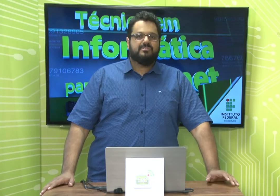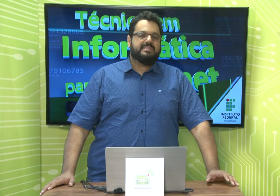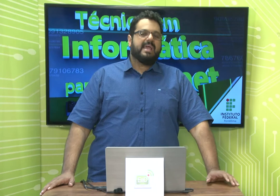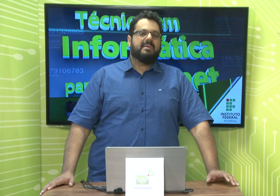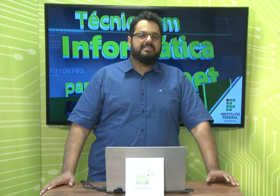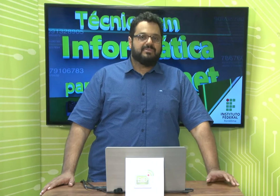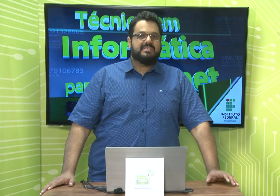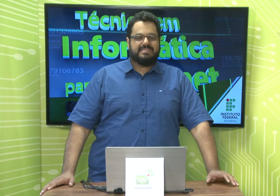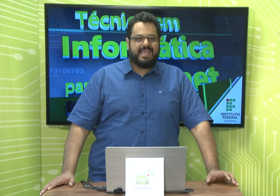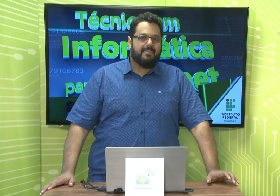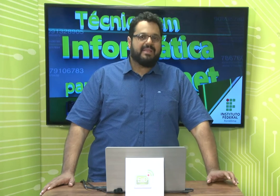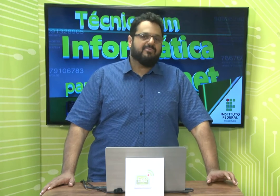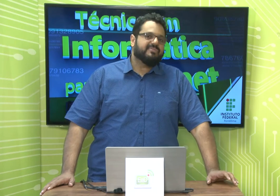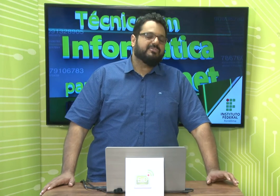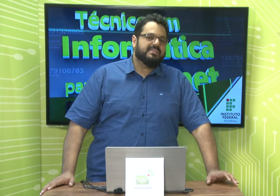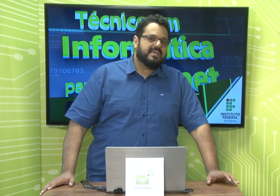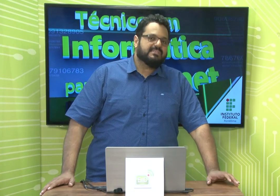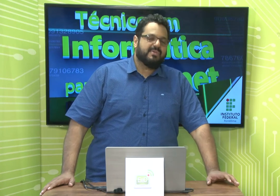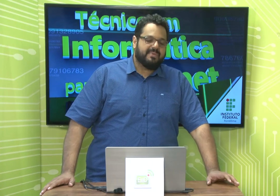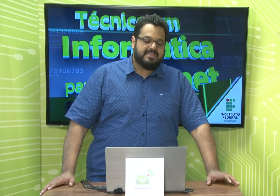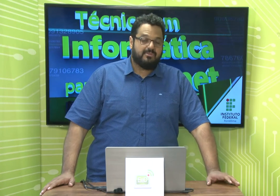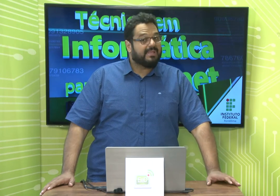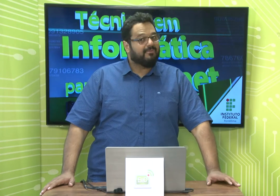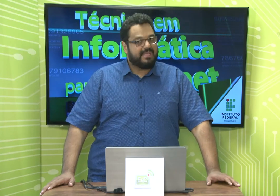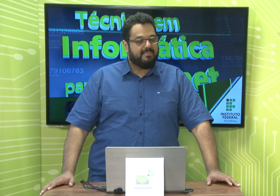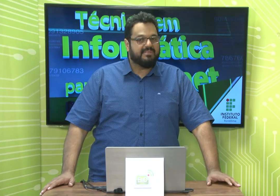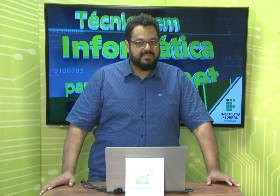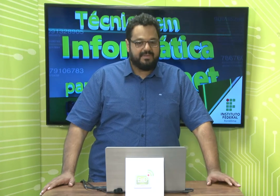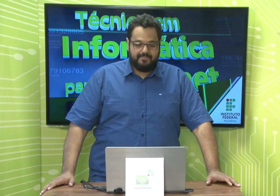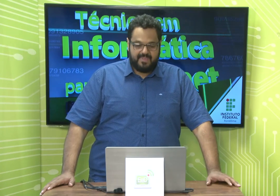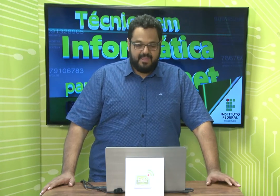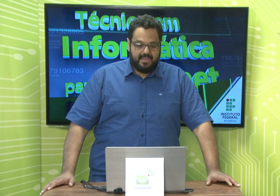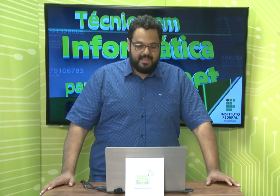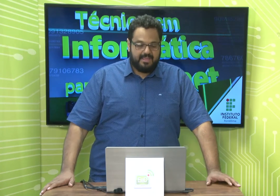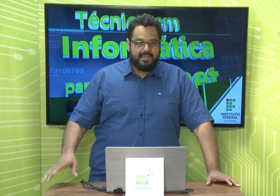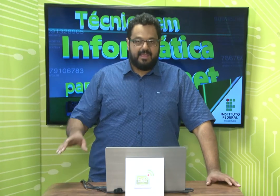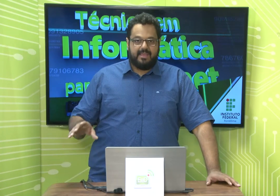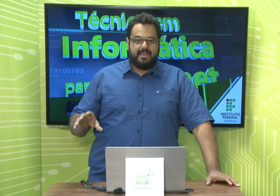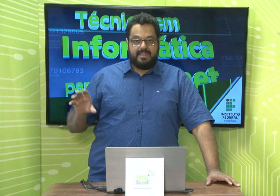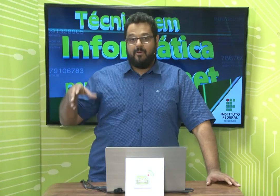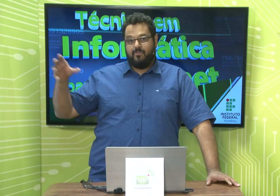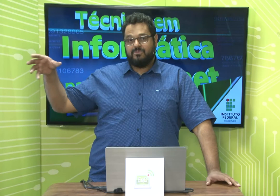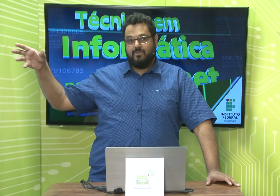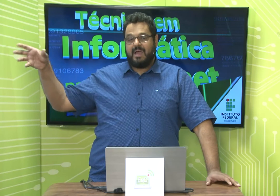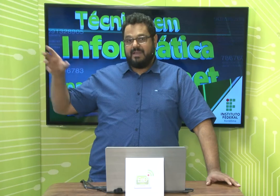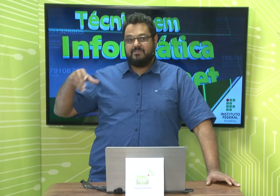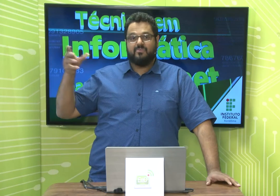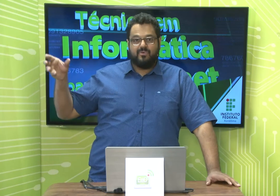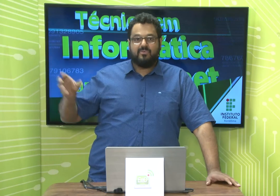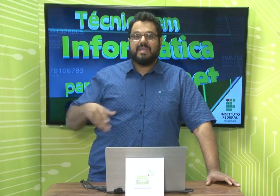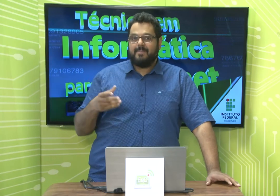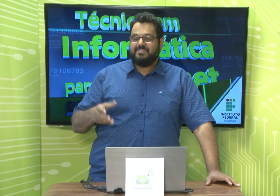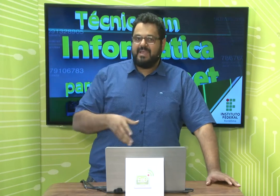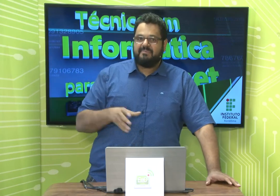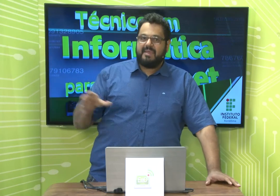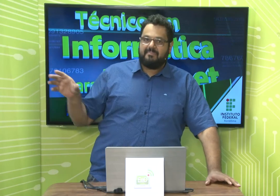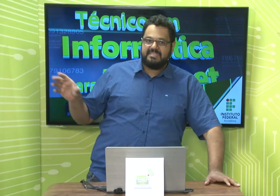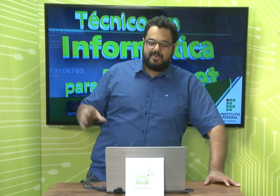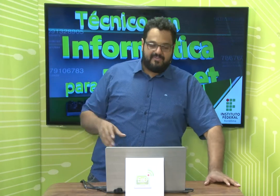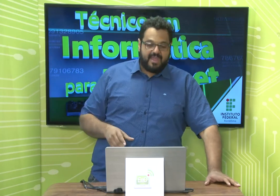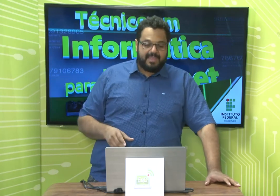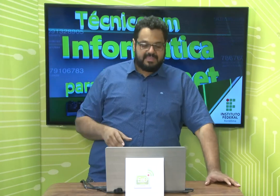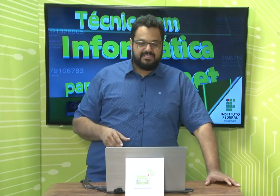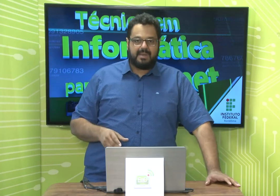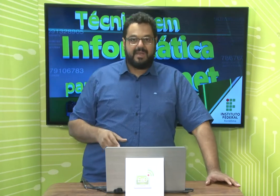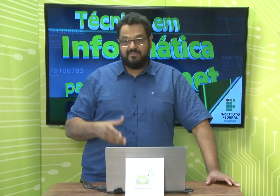de uso de tablet. O sistema que você vai utilizar na sua empresa não está no tablet, né? Em alguns lugares do mundo, o tablet é a